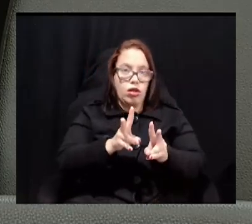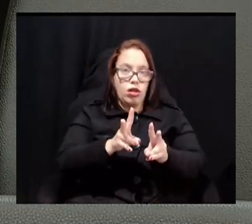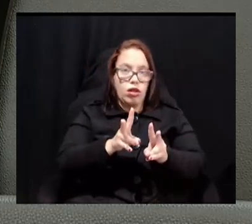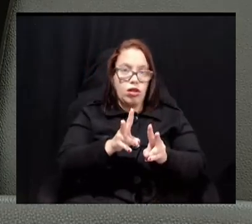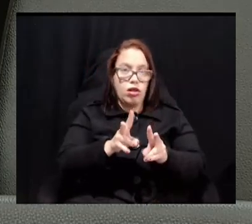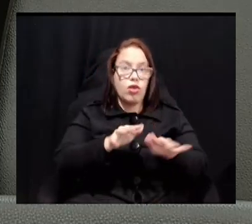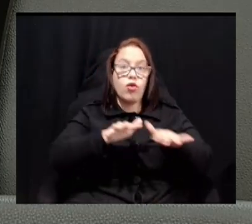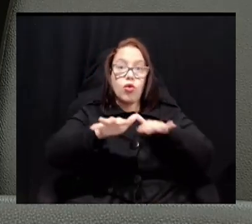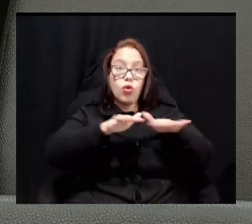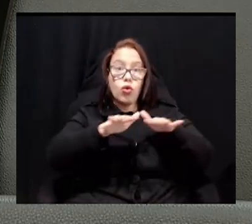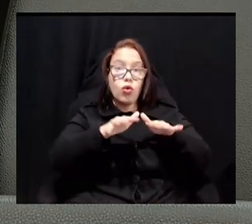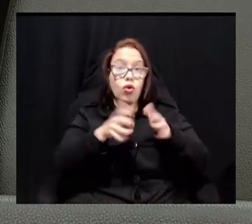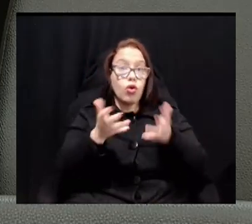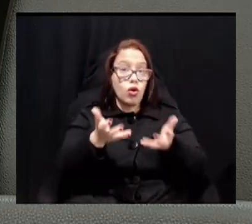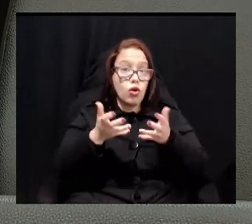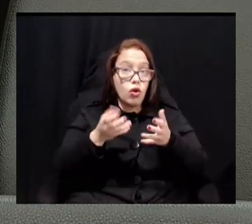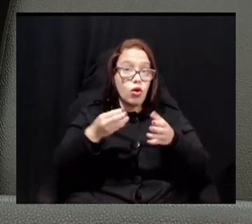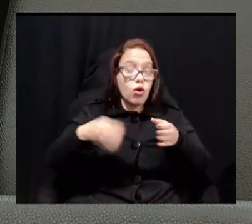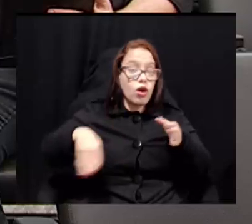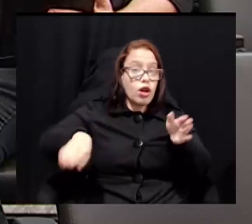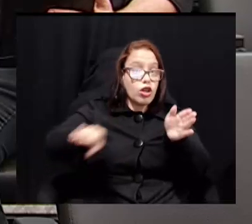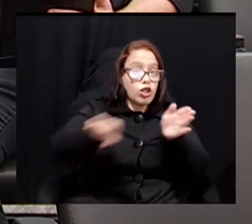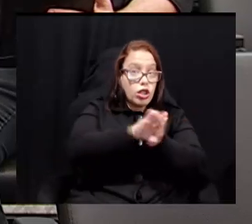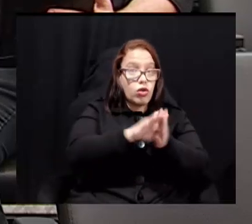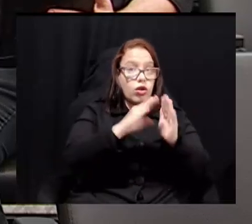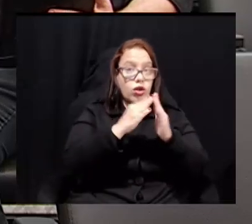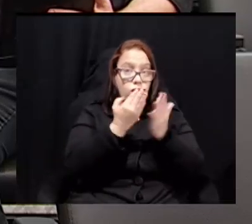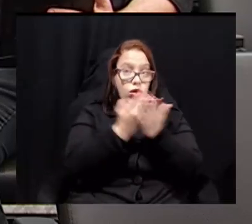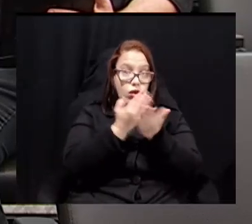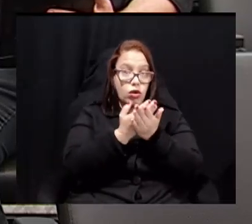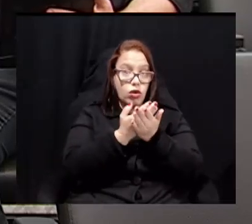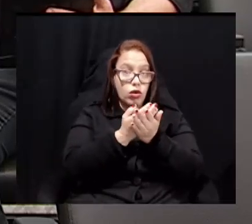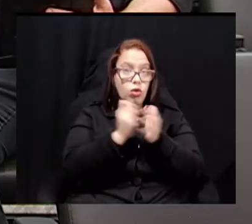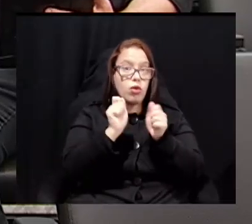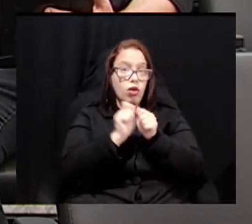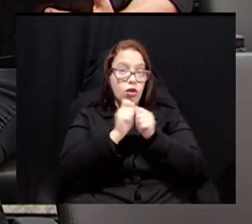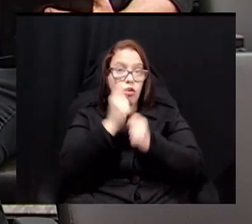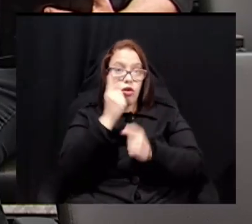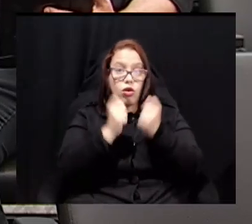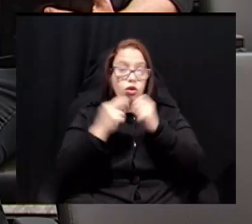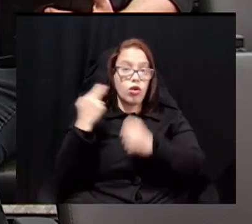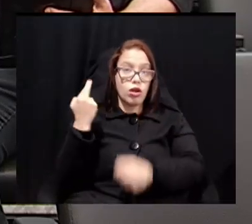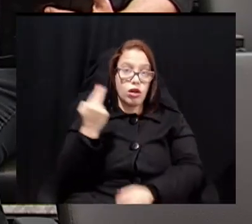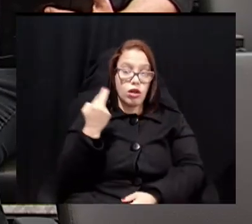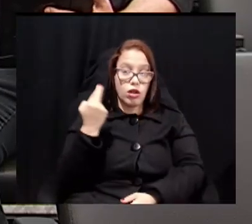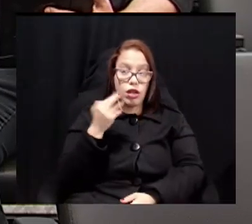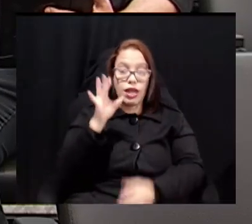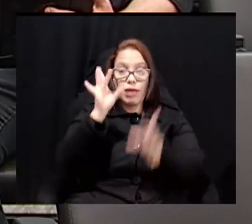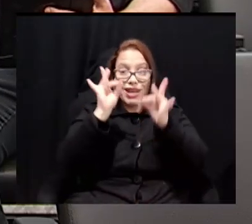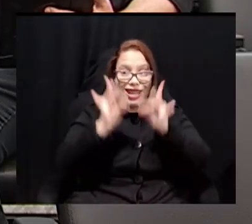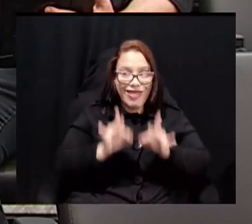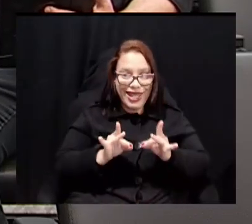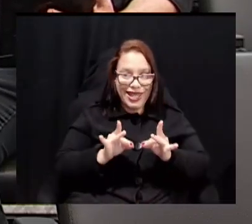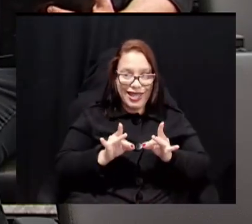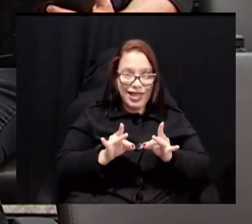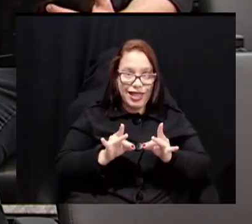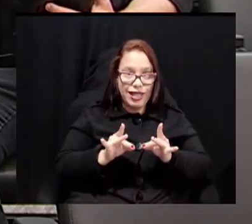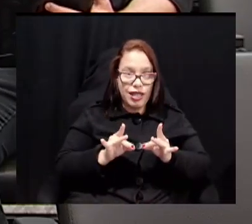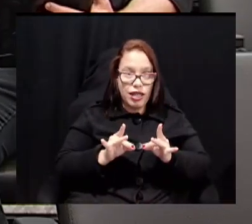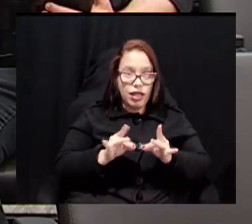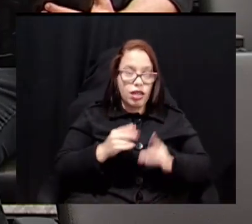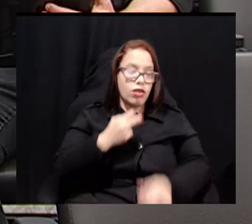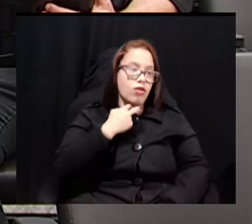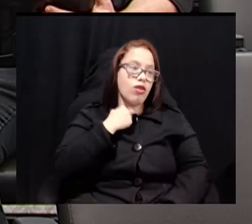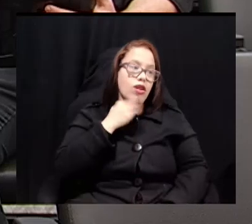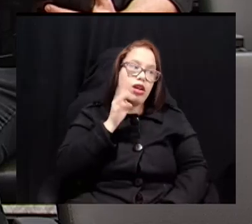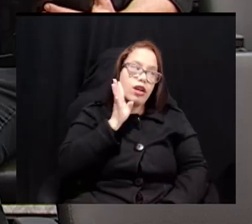onde alguém adentrou a escola para fazer algo de uma religião determinada, específica, aí já não é legal, porque daí